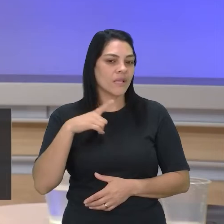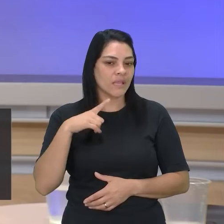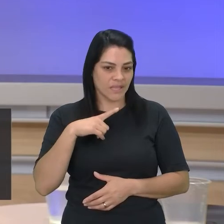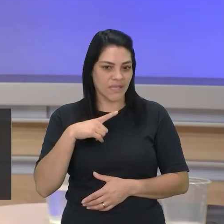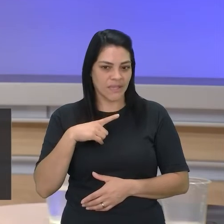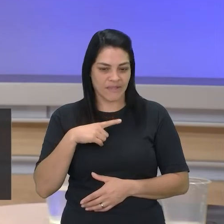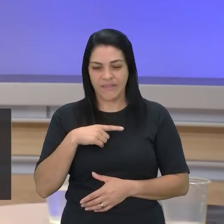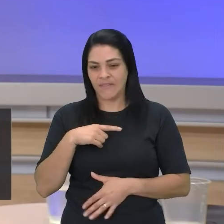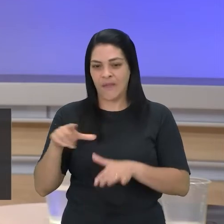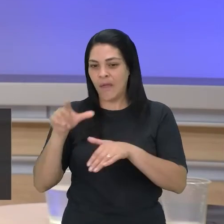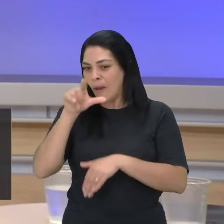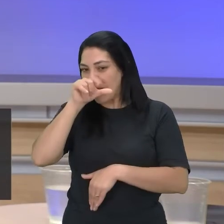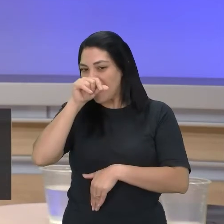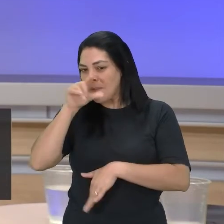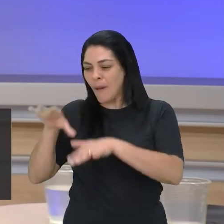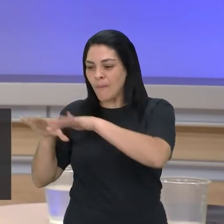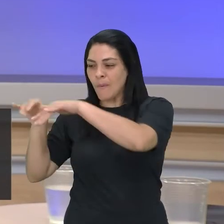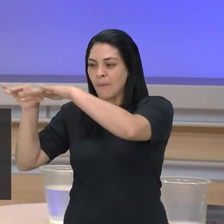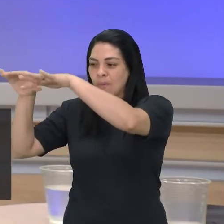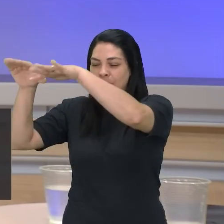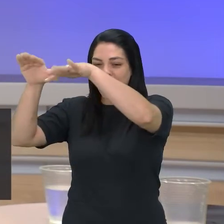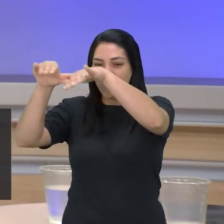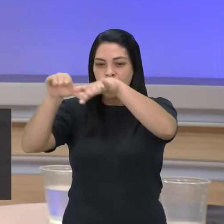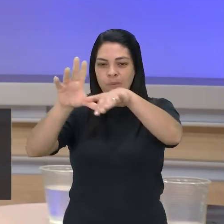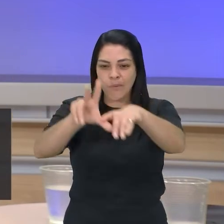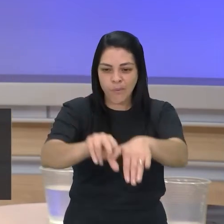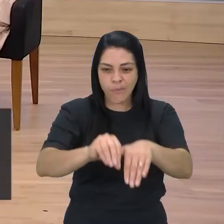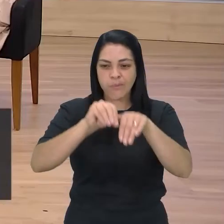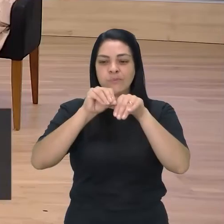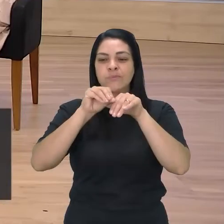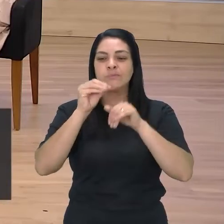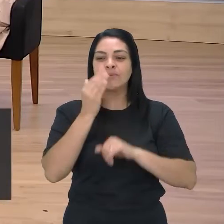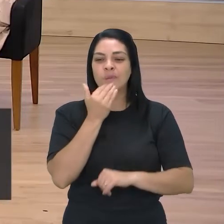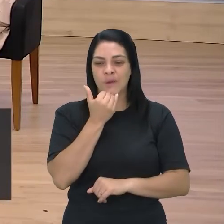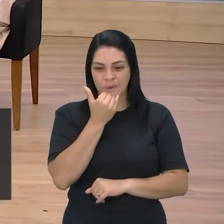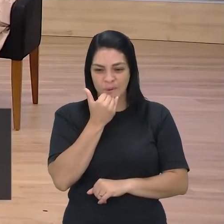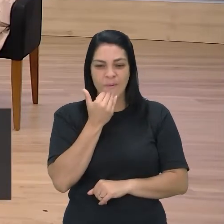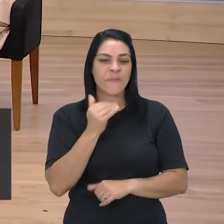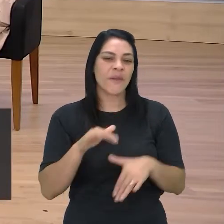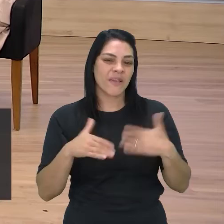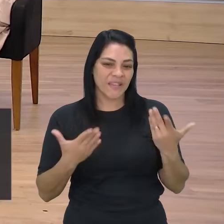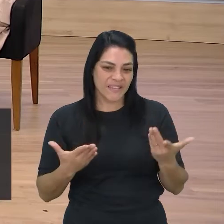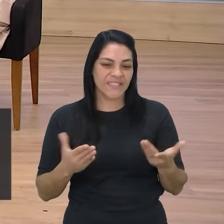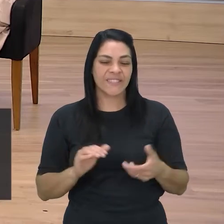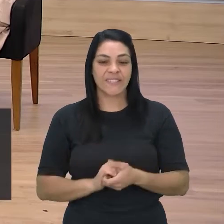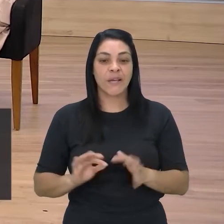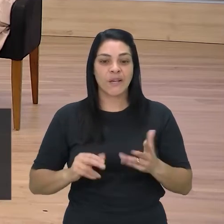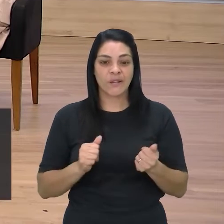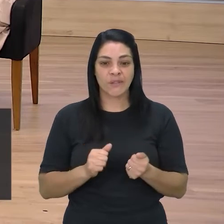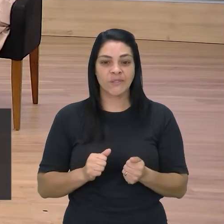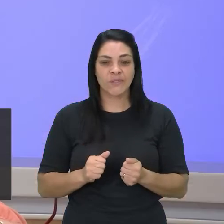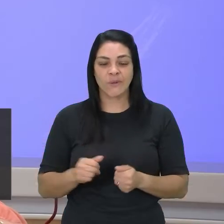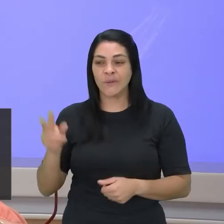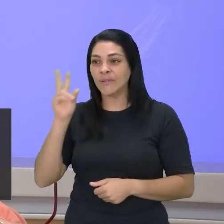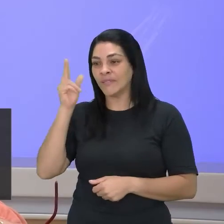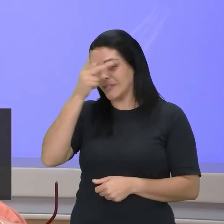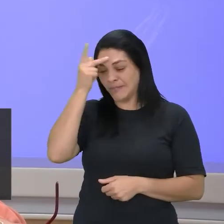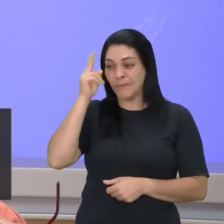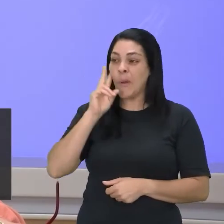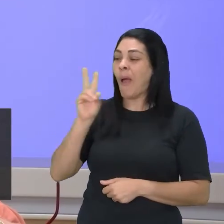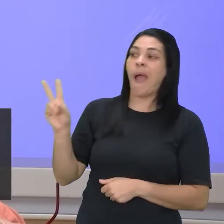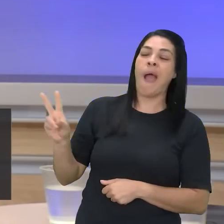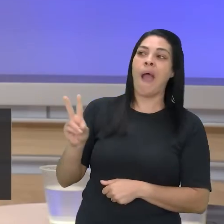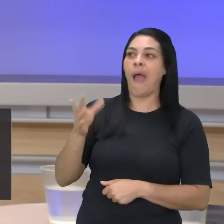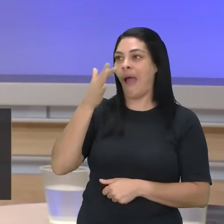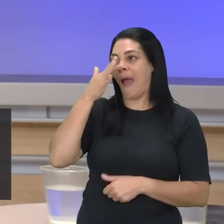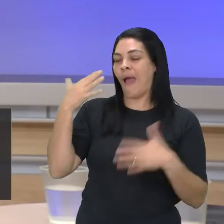das maritacas que vinham comer as sementes de girassol. Então, o campus de girassol virou atração turística no céu. Que eu tava pensando, né?